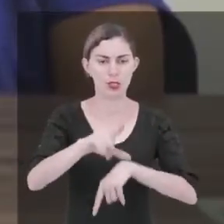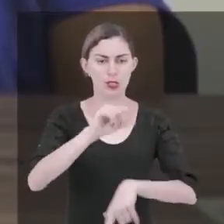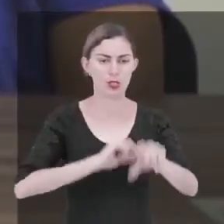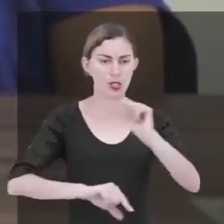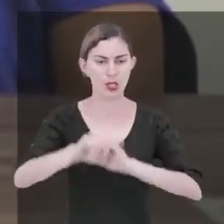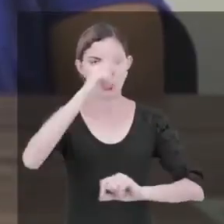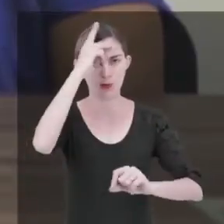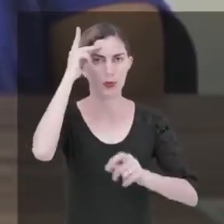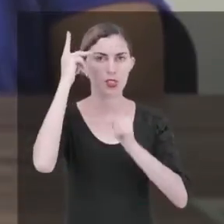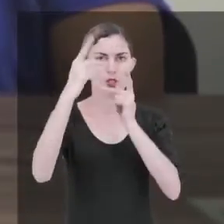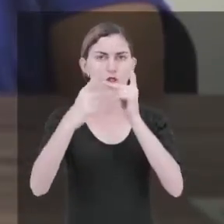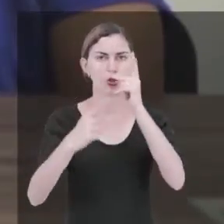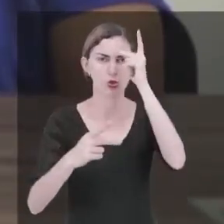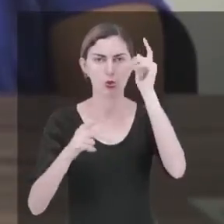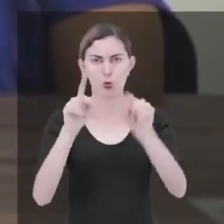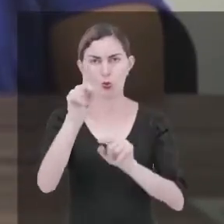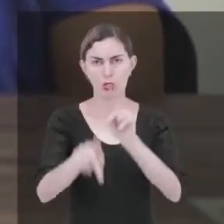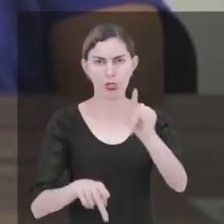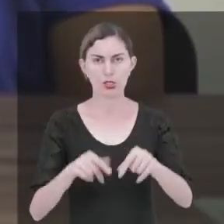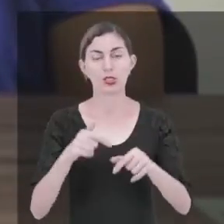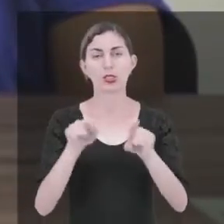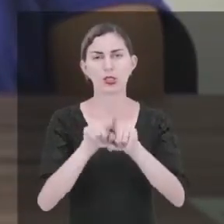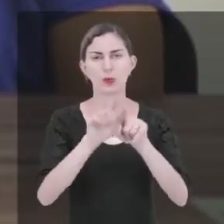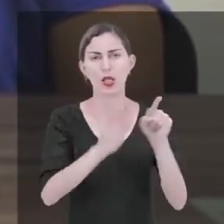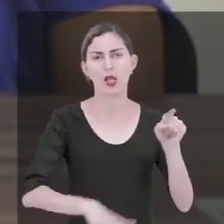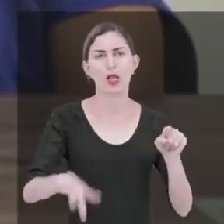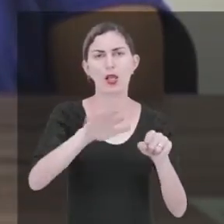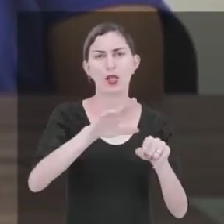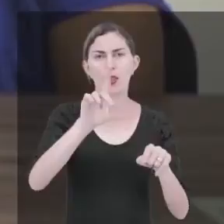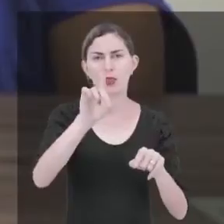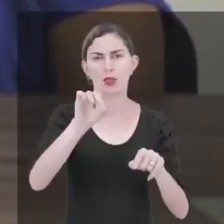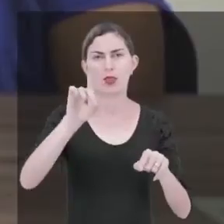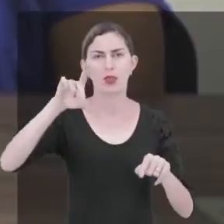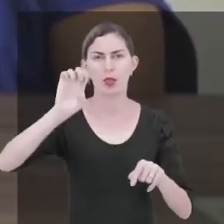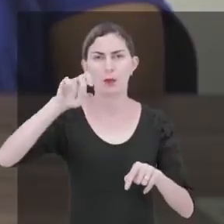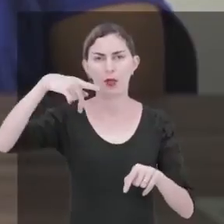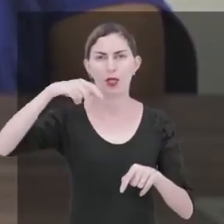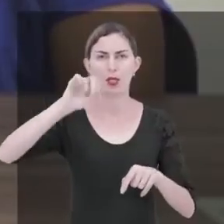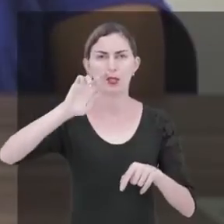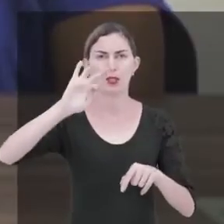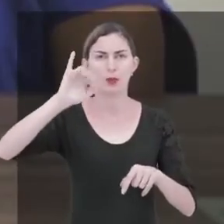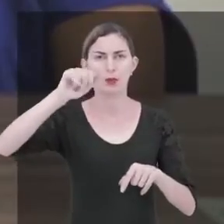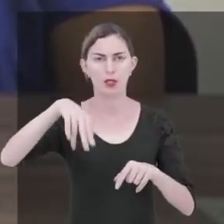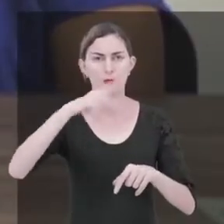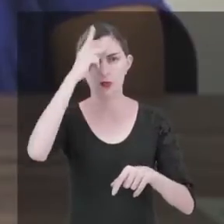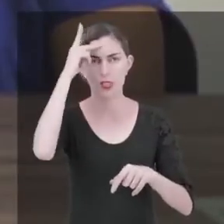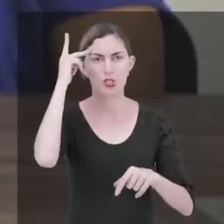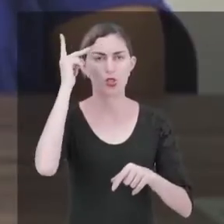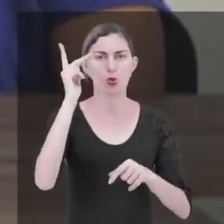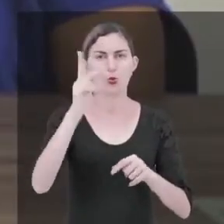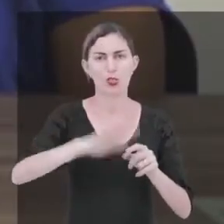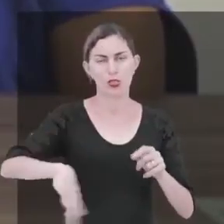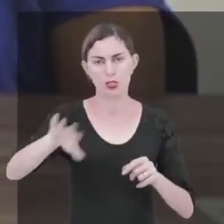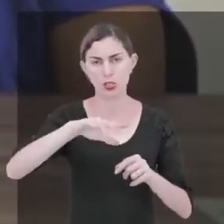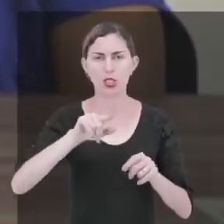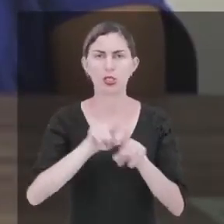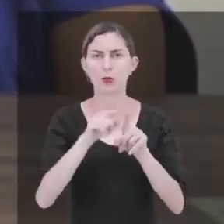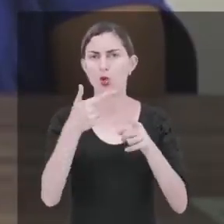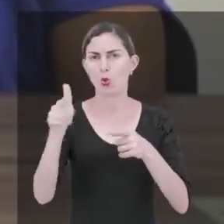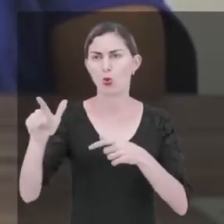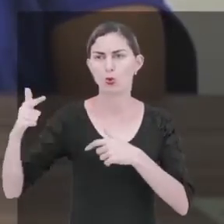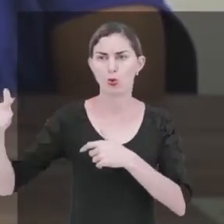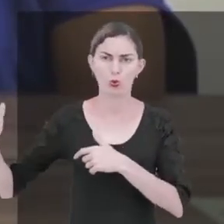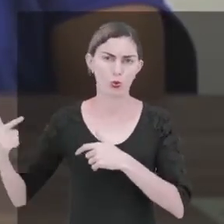pessoas. Mais adiante, eu também fiquei responsável pela área do departamento de pessoal. E passei por vários